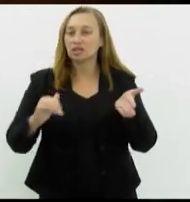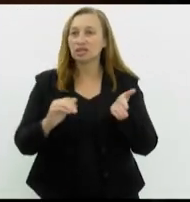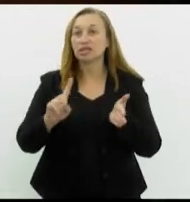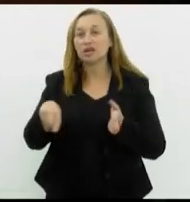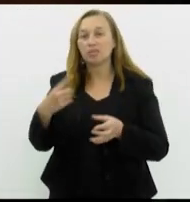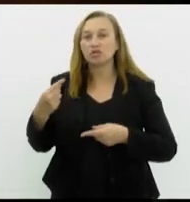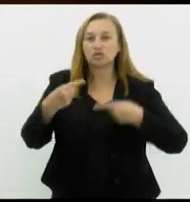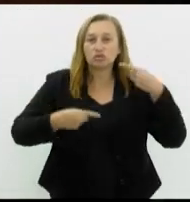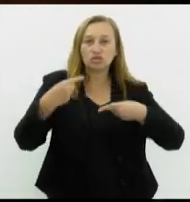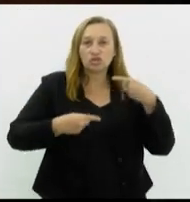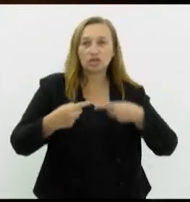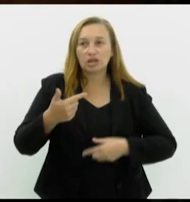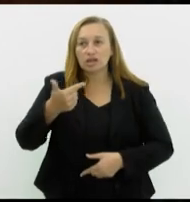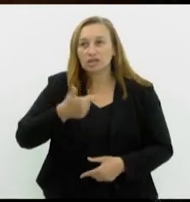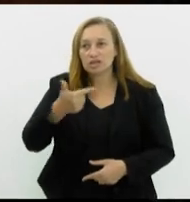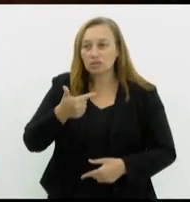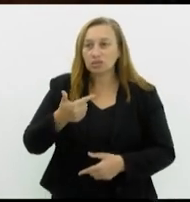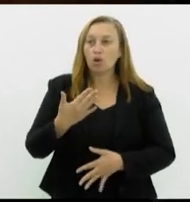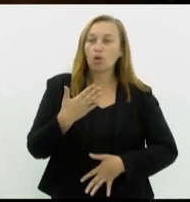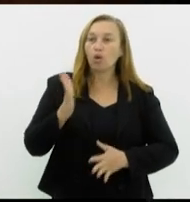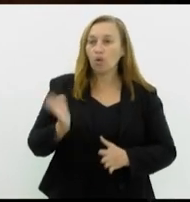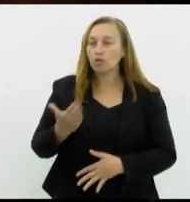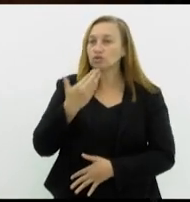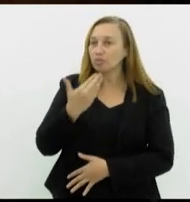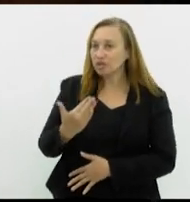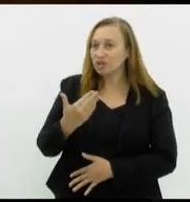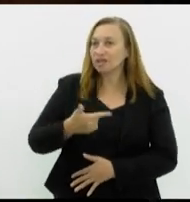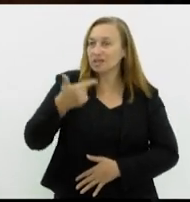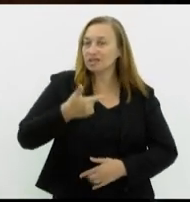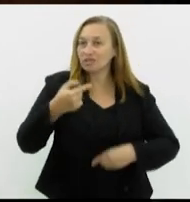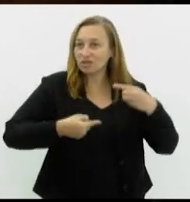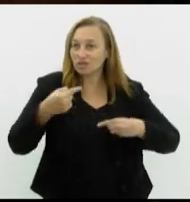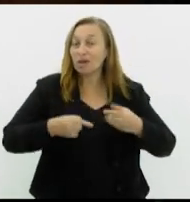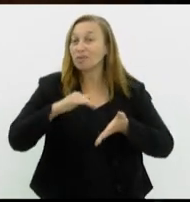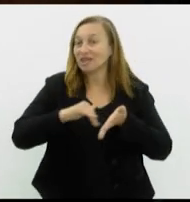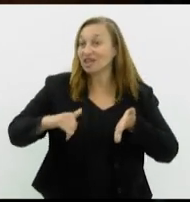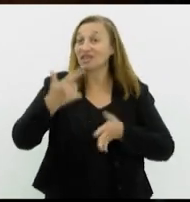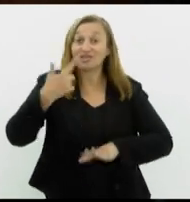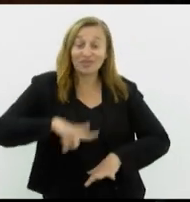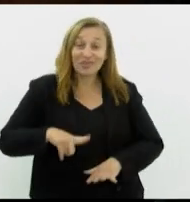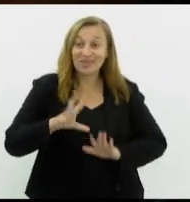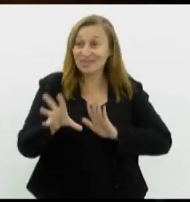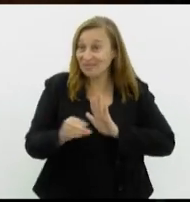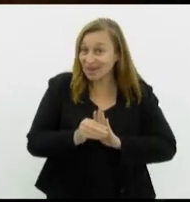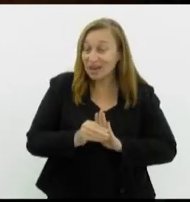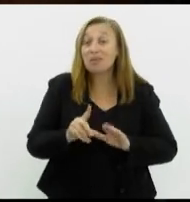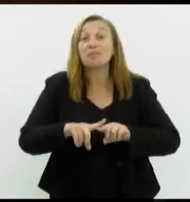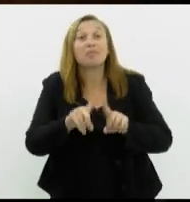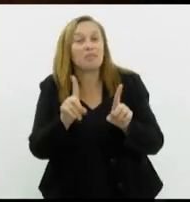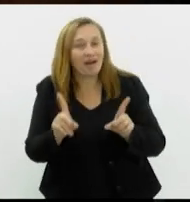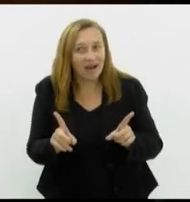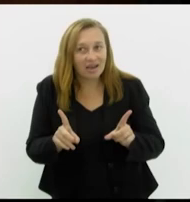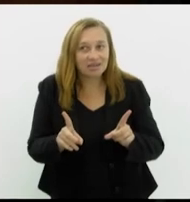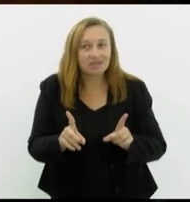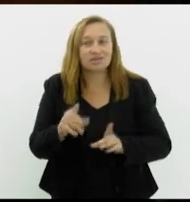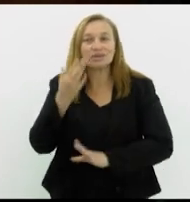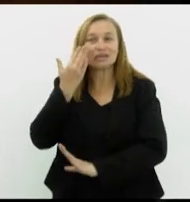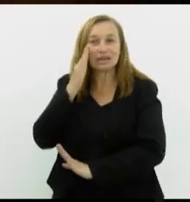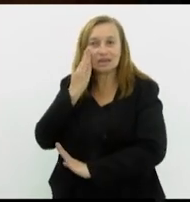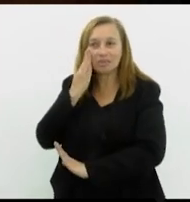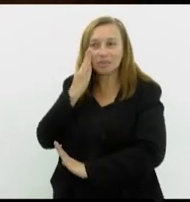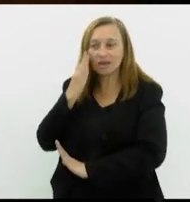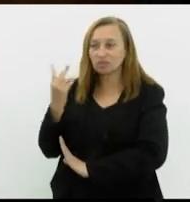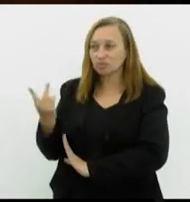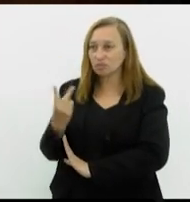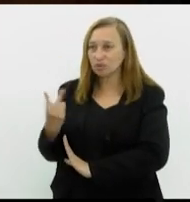em segunda. E hoje eu pedi, na segunda discussão, que retirasse novamente as emendas. Mas chegamos no entendimento, até porque